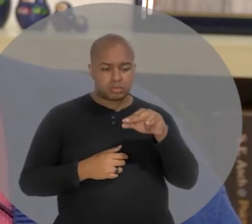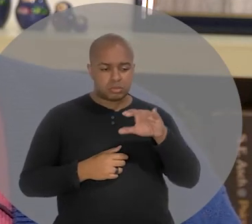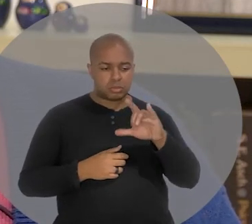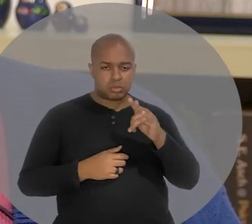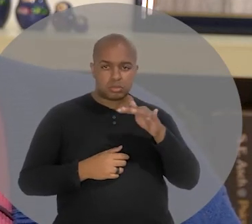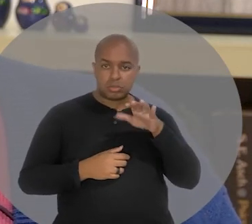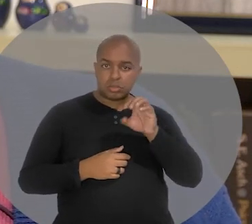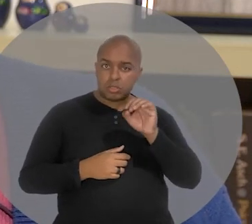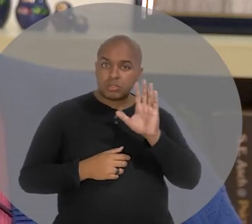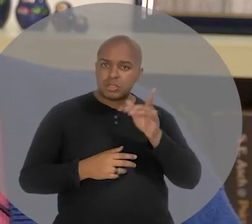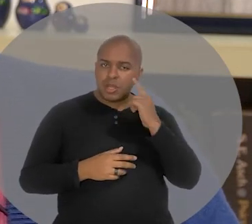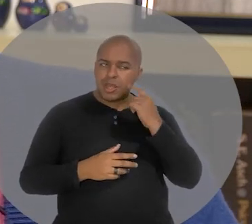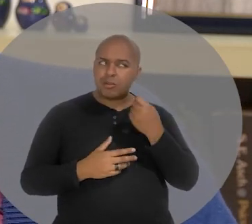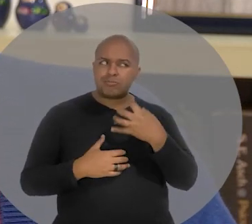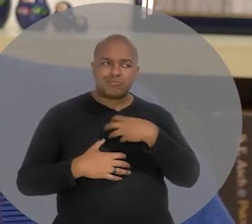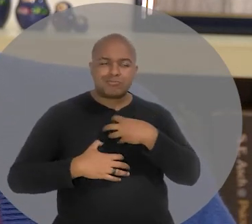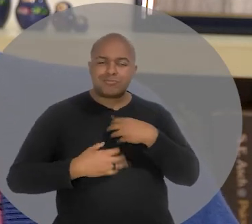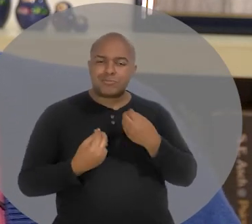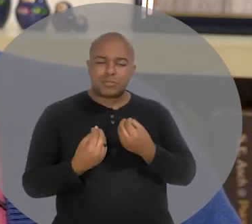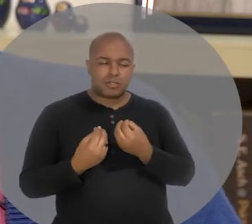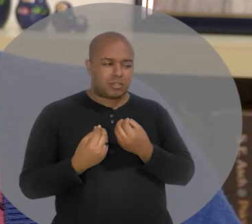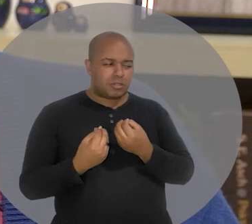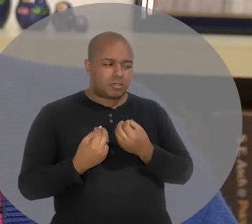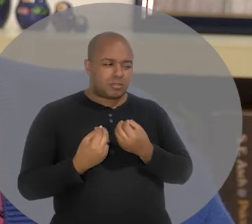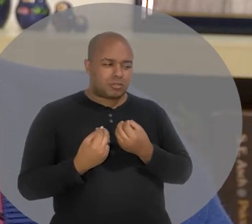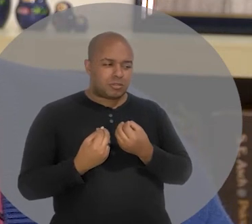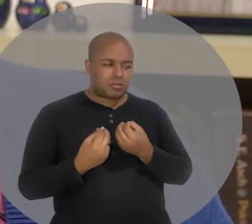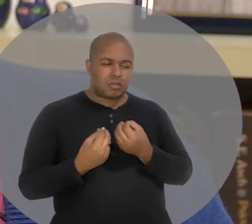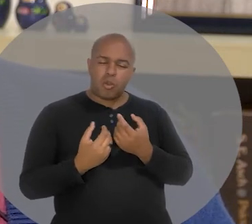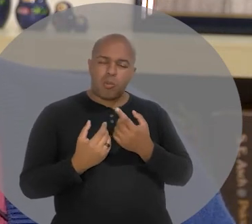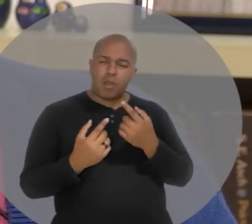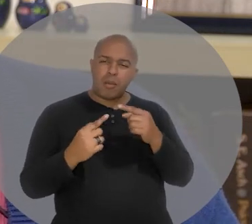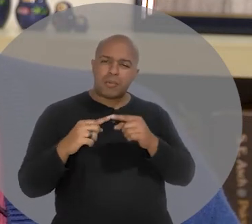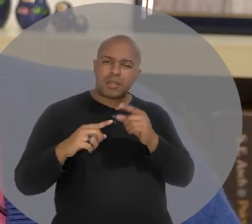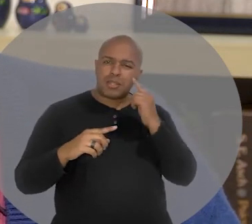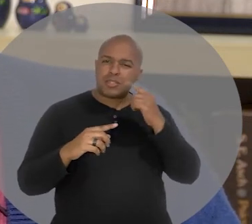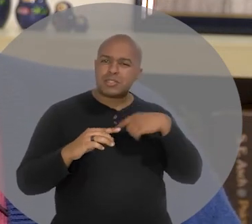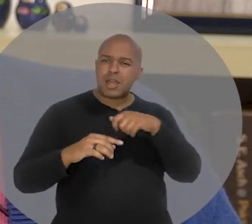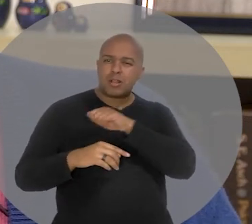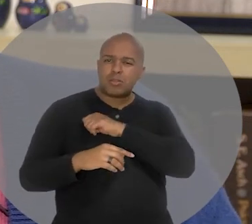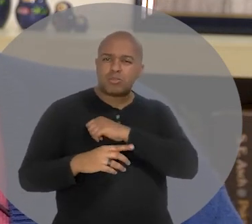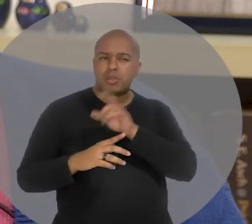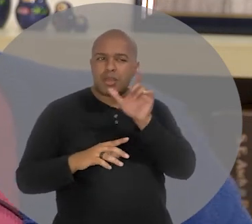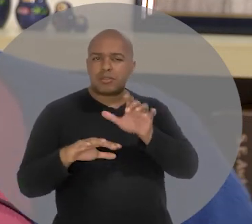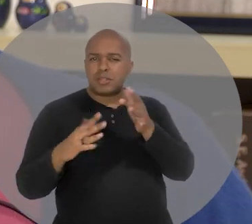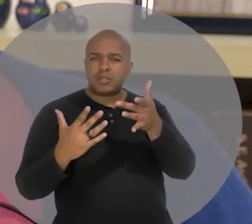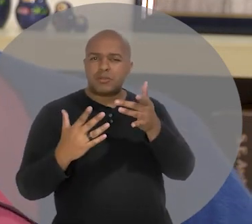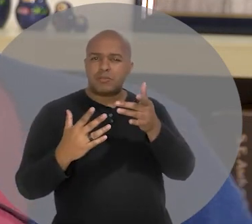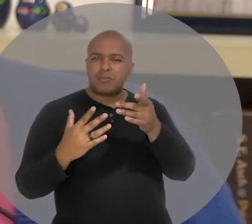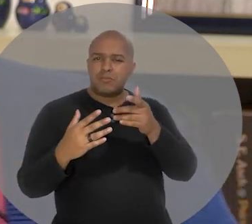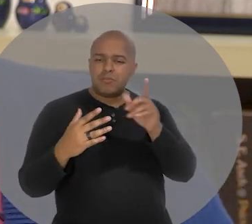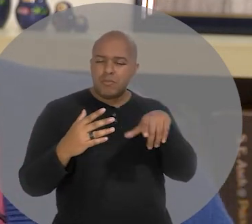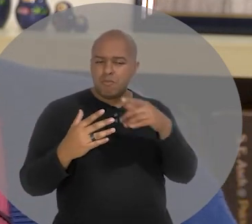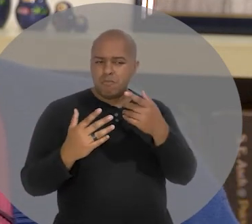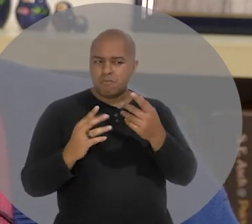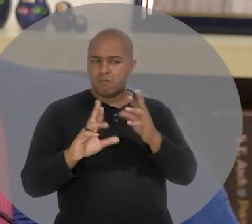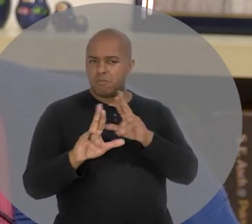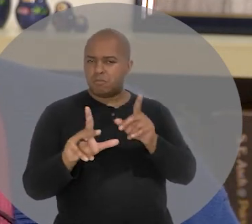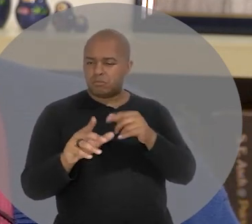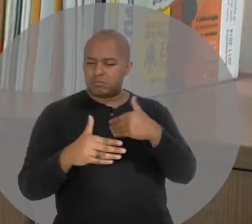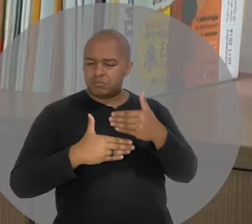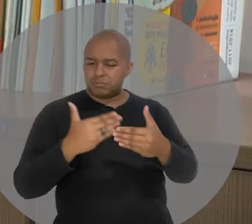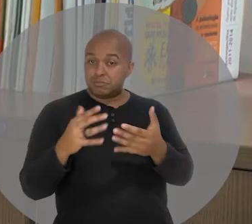um jeito de denominar esse aluno que é contrário ao processo